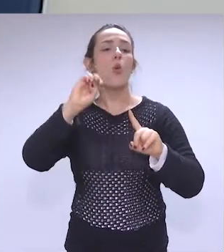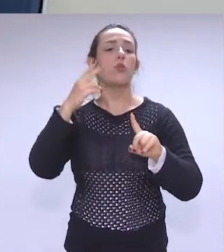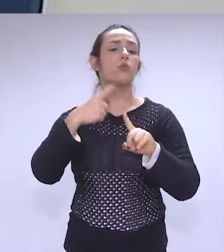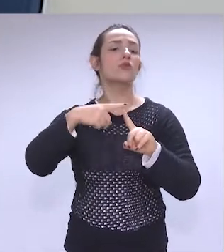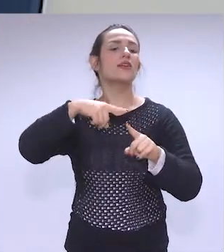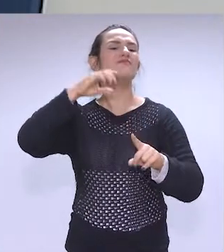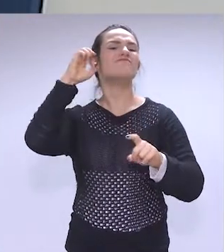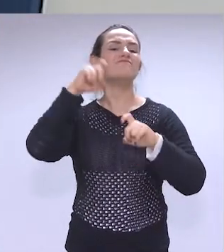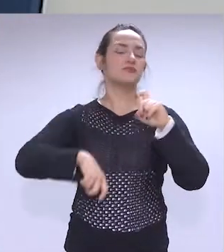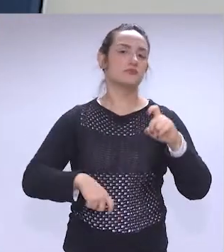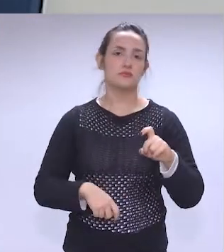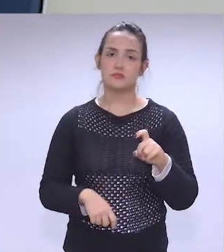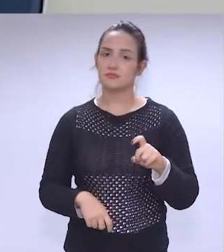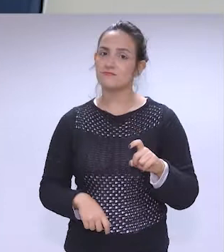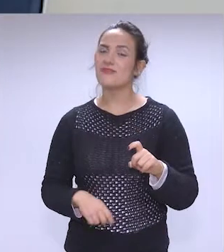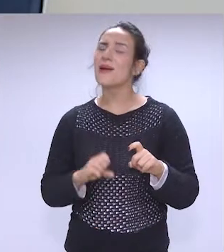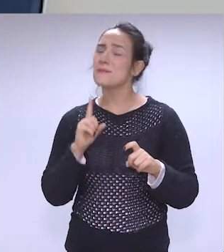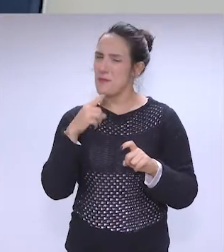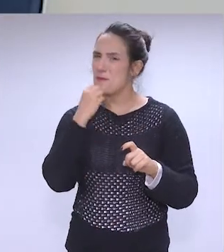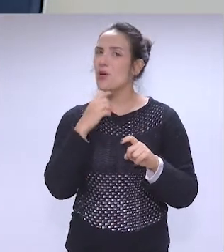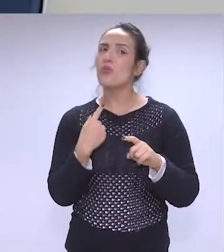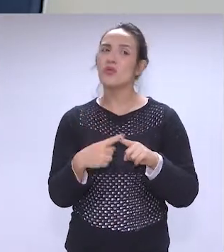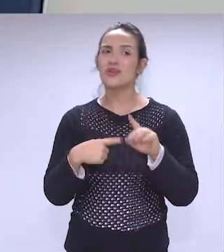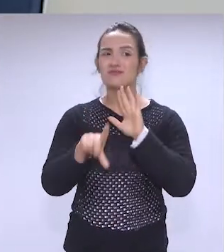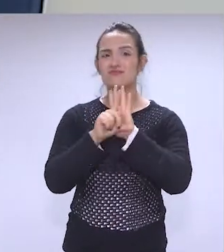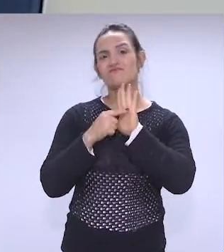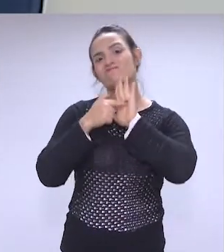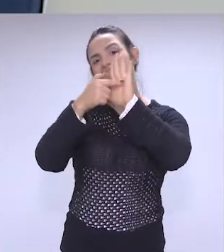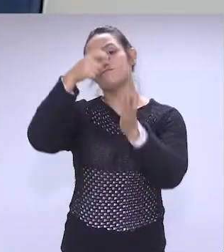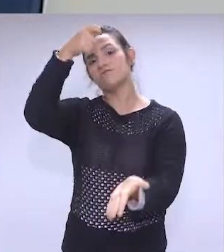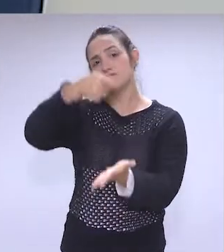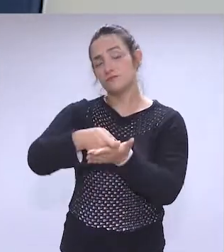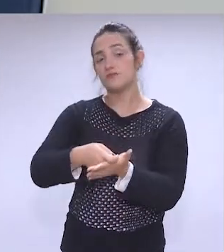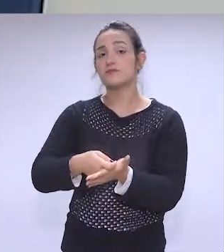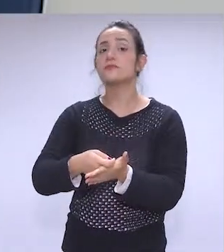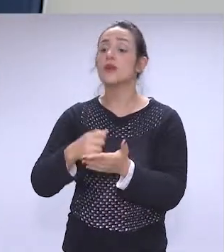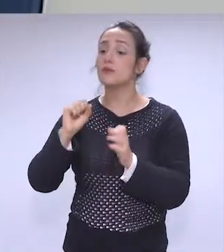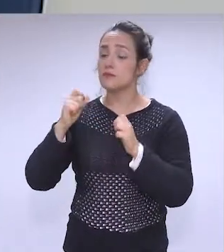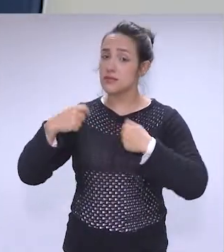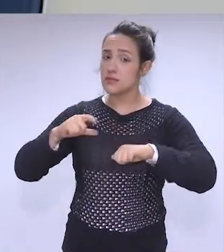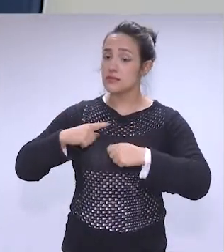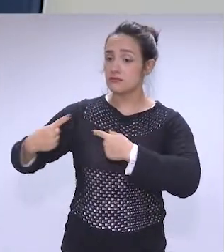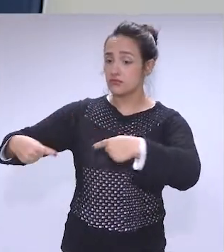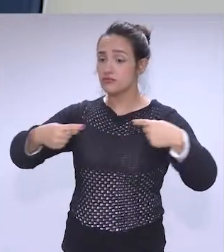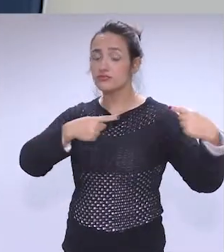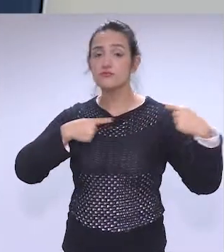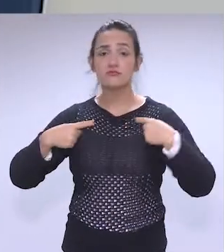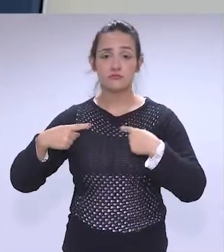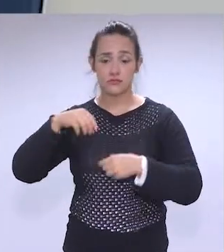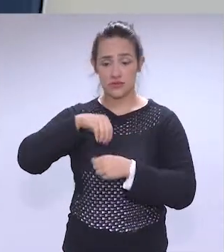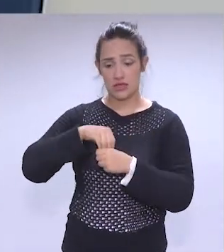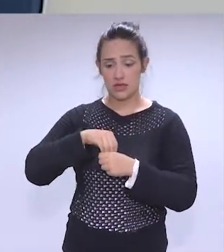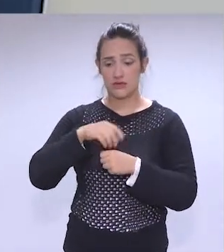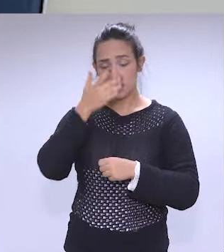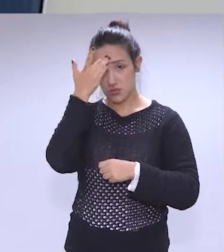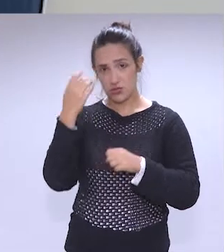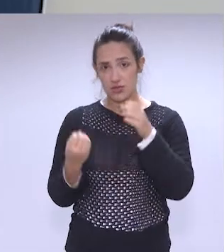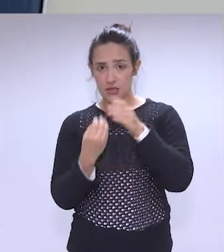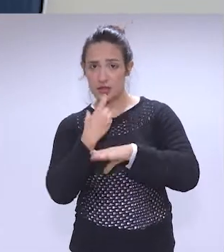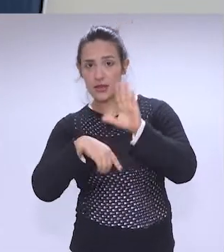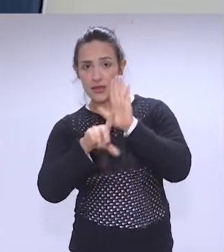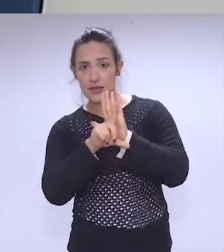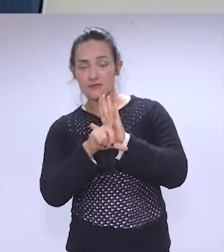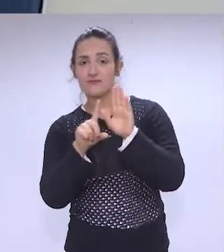lei por si só, ela é fundamental, claro, para gerar esse debate na sociedade, principalmente entre legisladores, tomadores